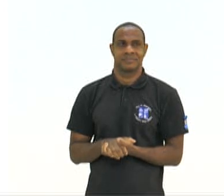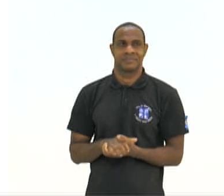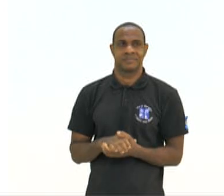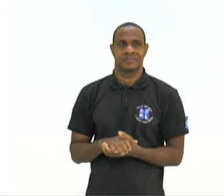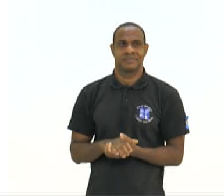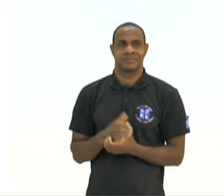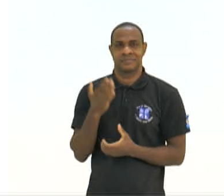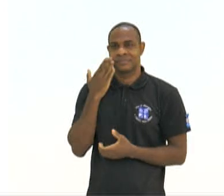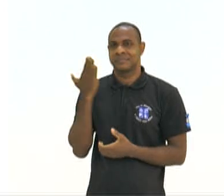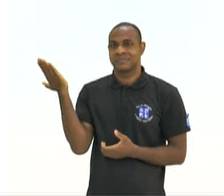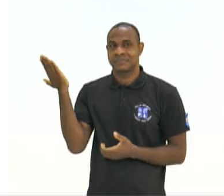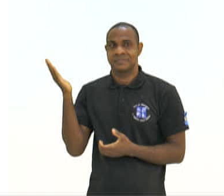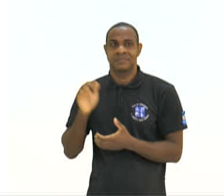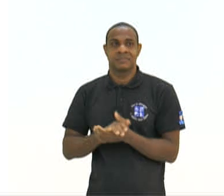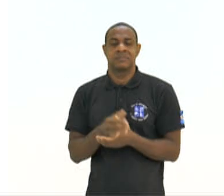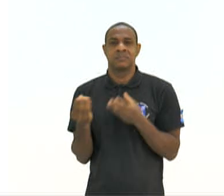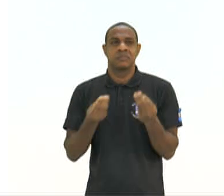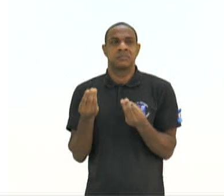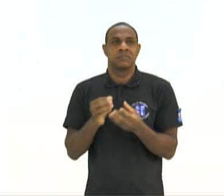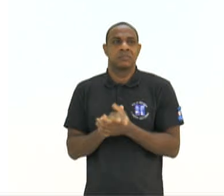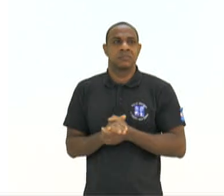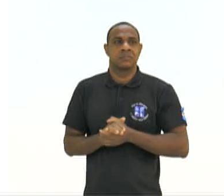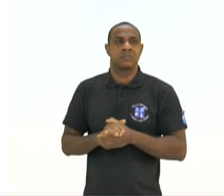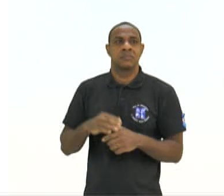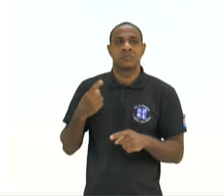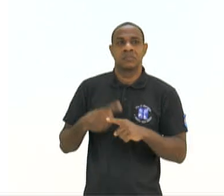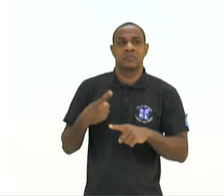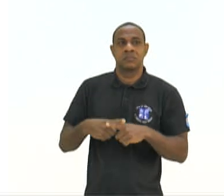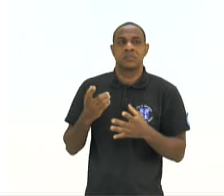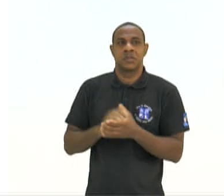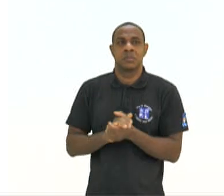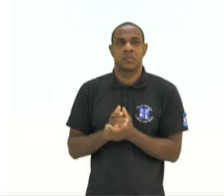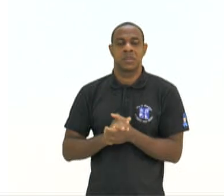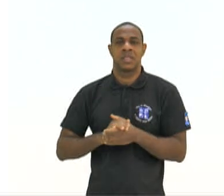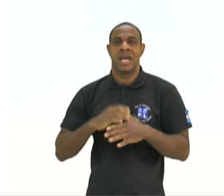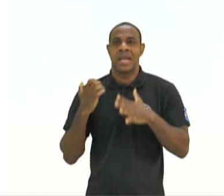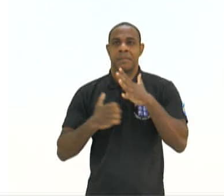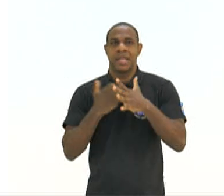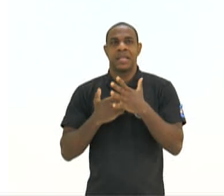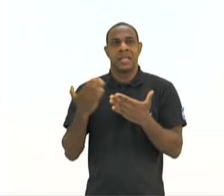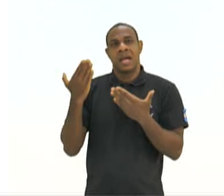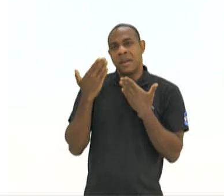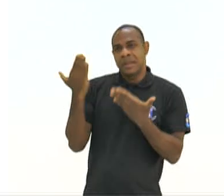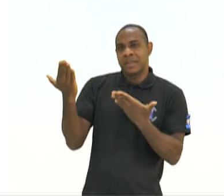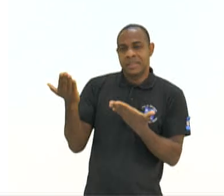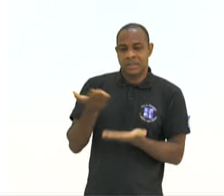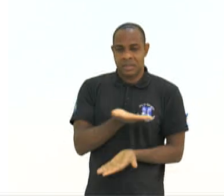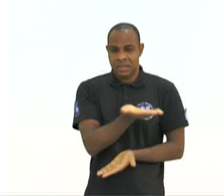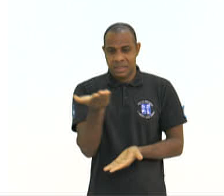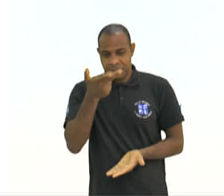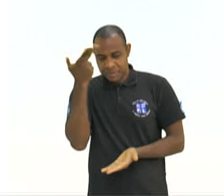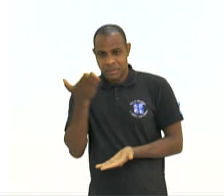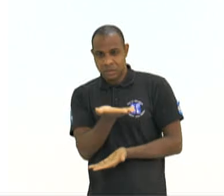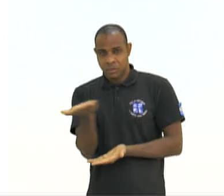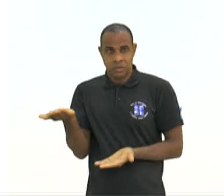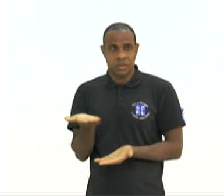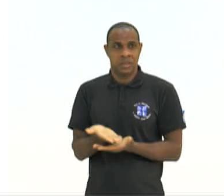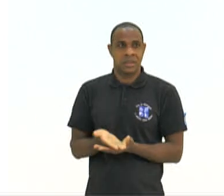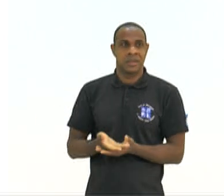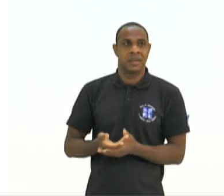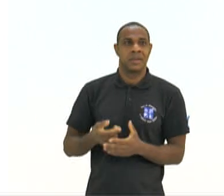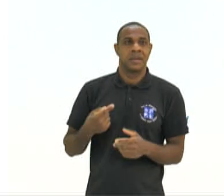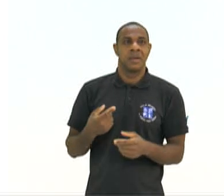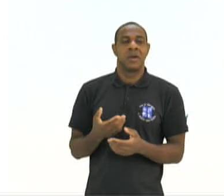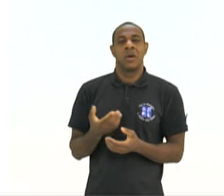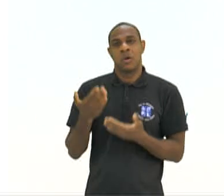com esse nosso pôster, por que a companhia está agradecendo as pessoas? Obrigado por nos